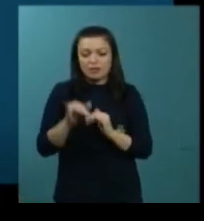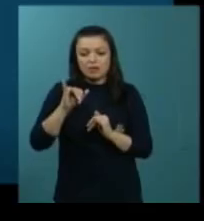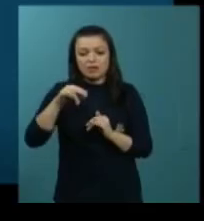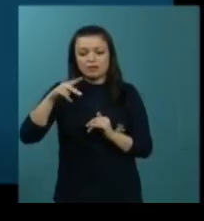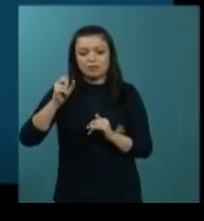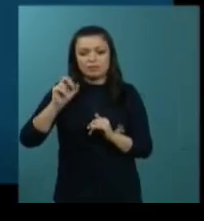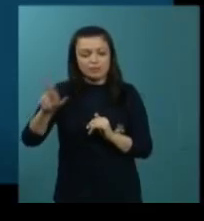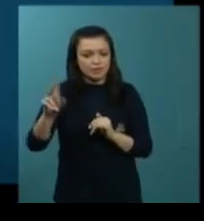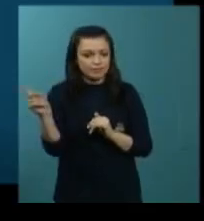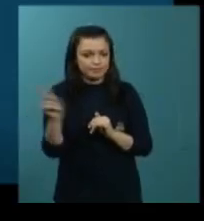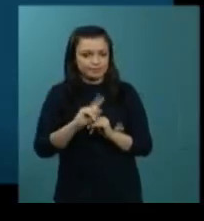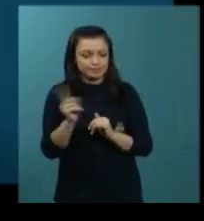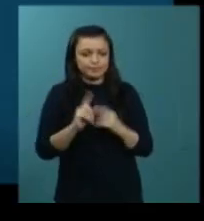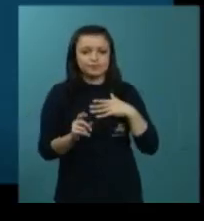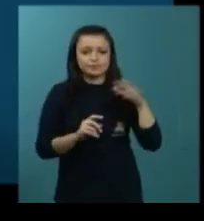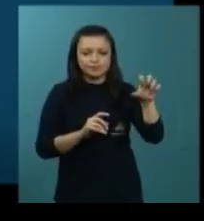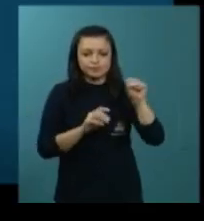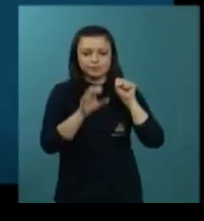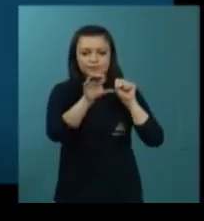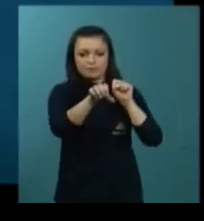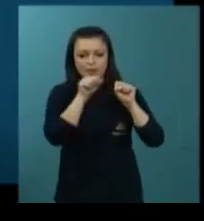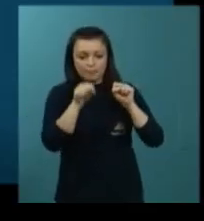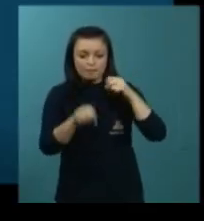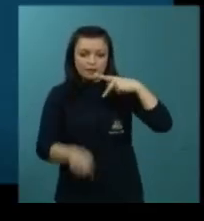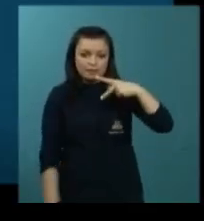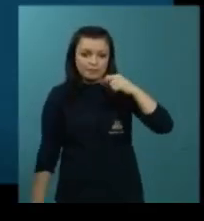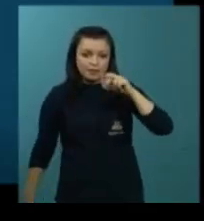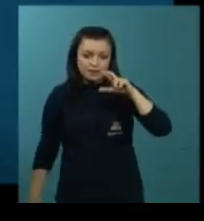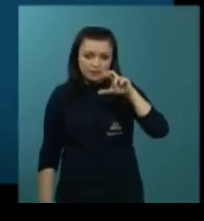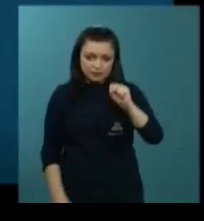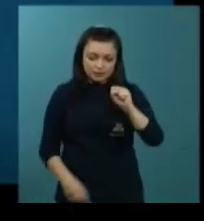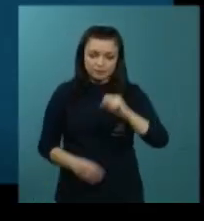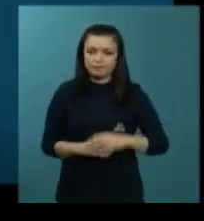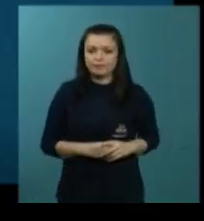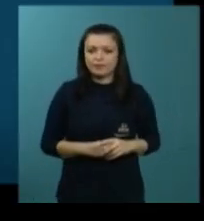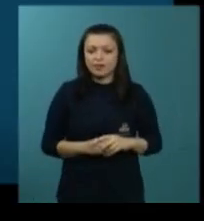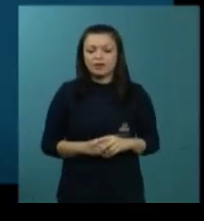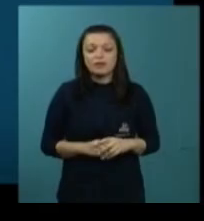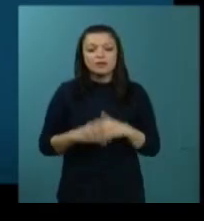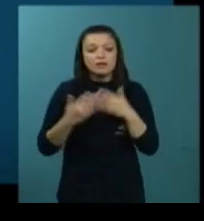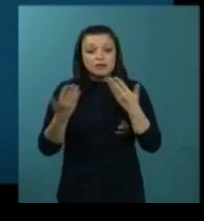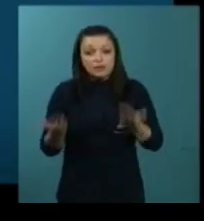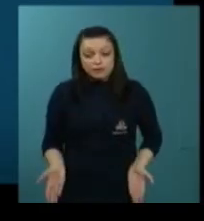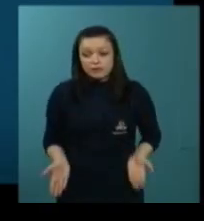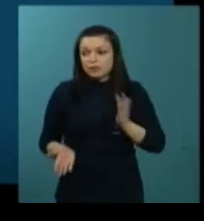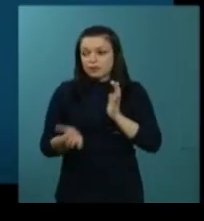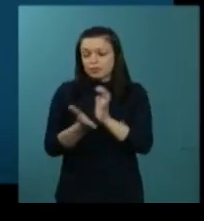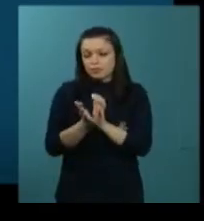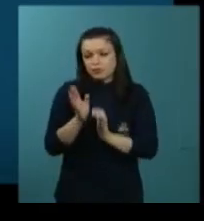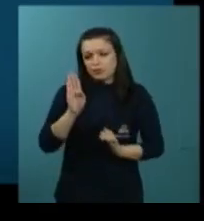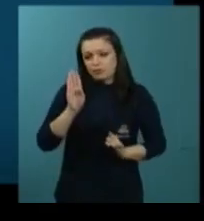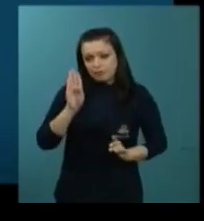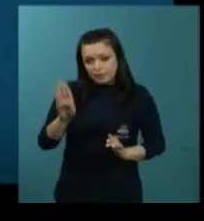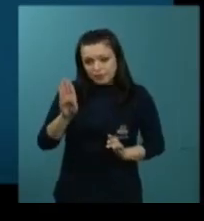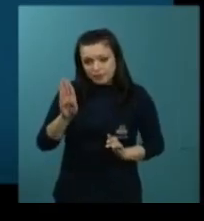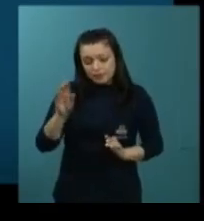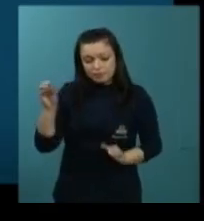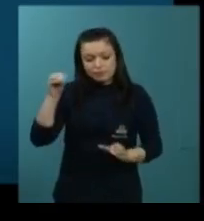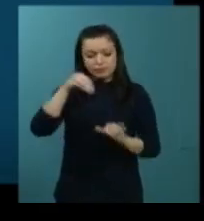os únicos números pares. Então, o conjunto B faz parte do